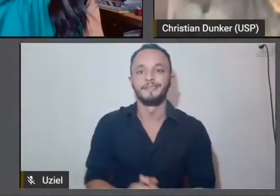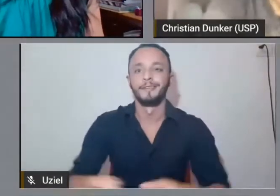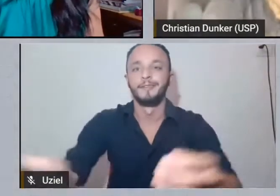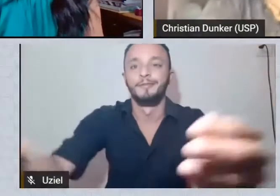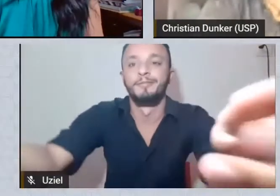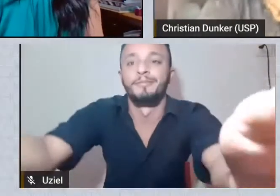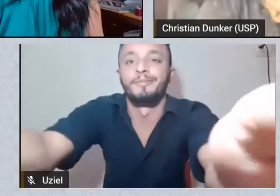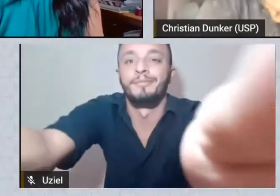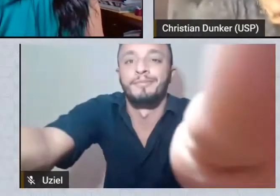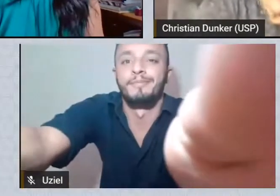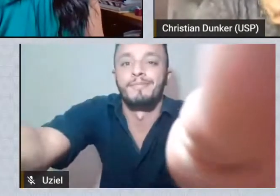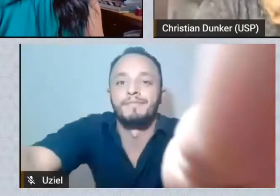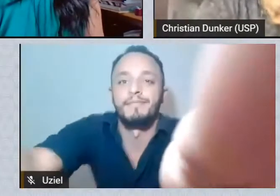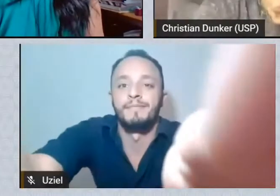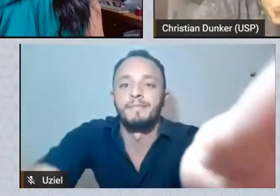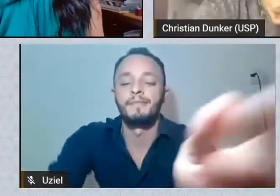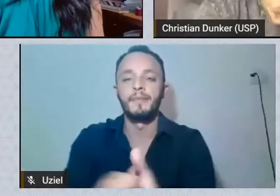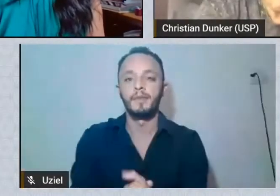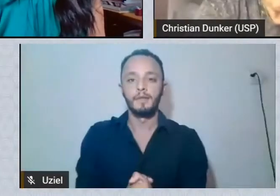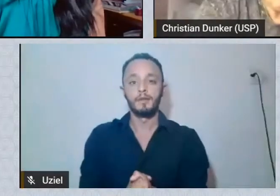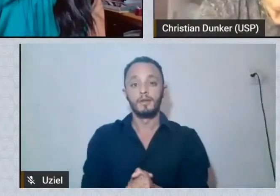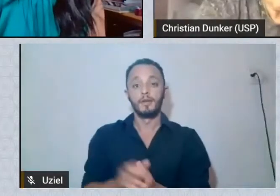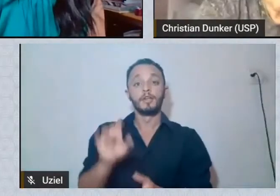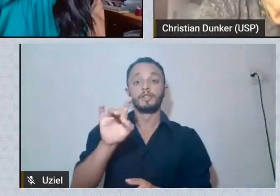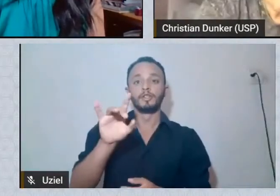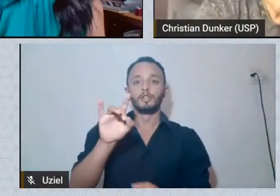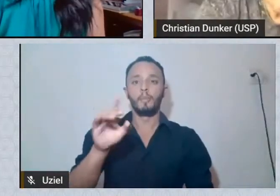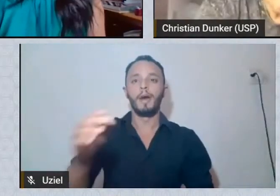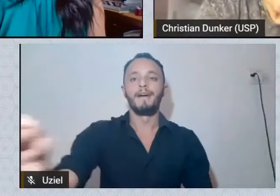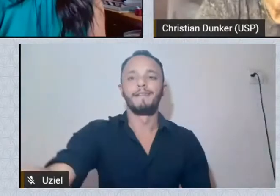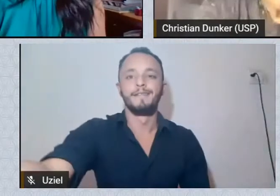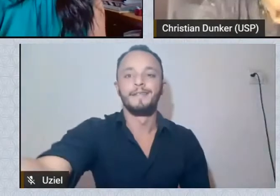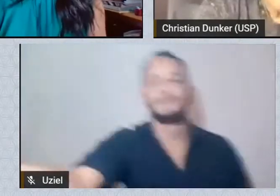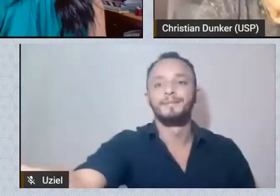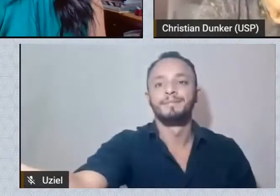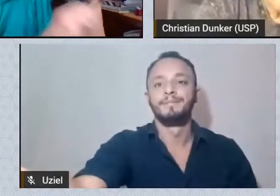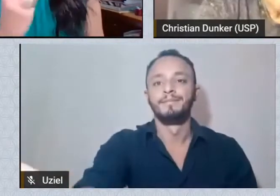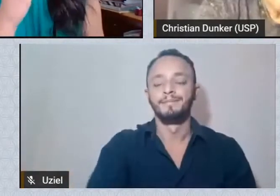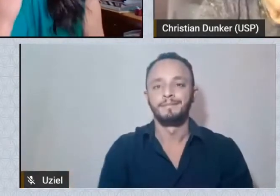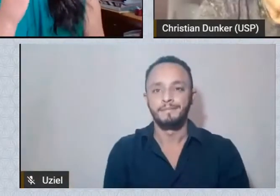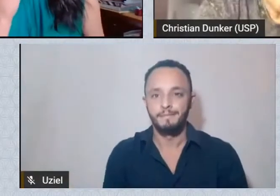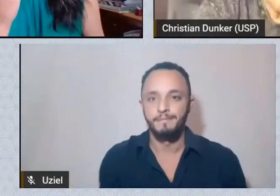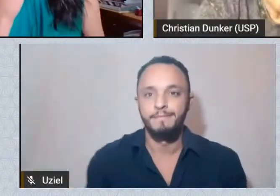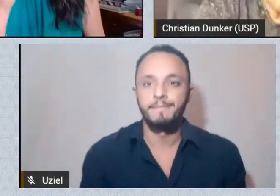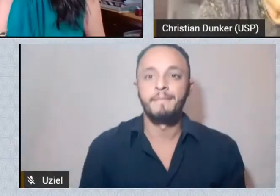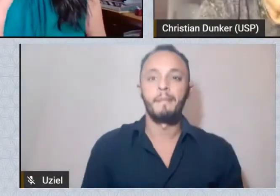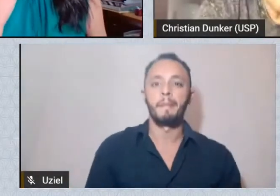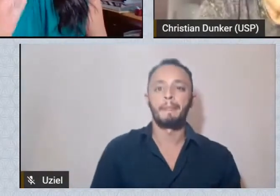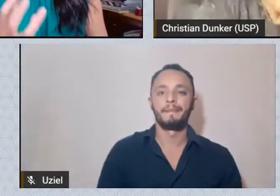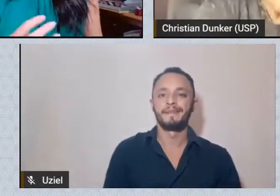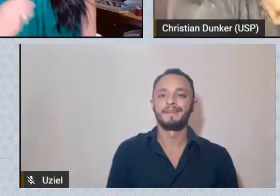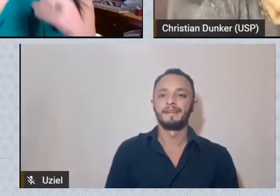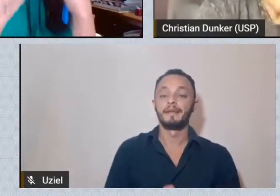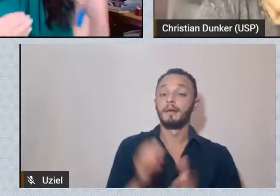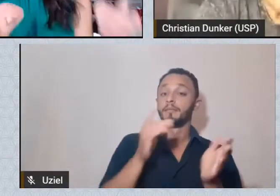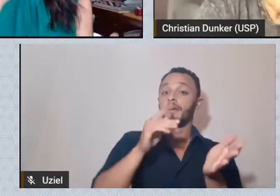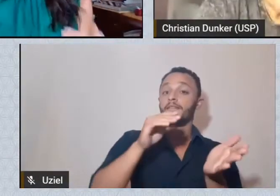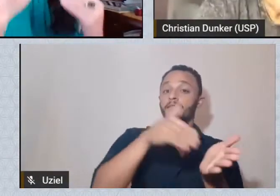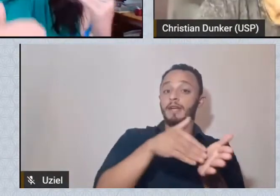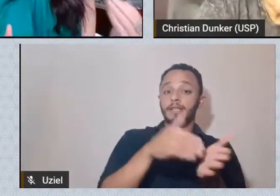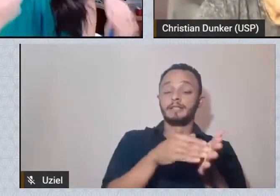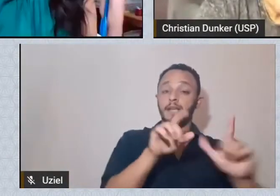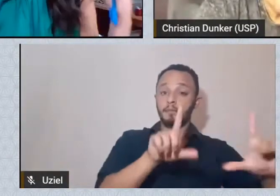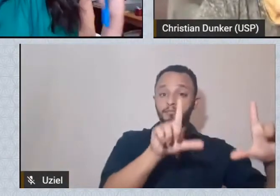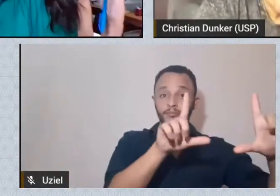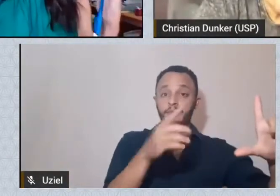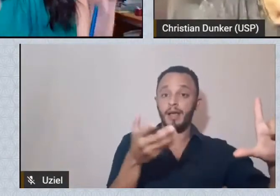gente encerrar essa parte aqui do nosso primeiro bloco, e eu acho isso uma questão interessantíssima, e a cada semana,